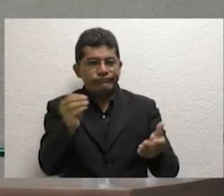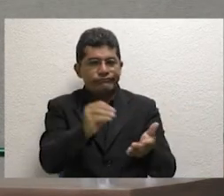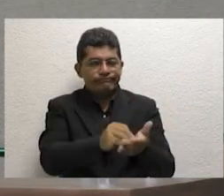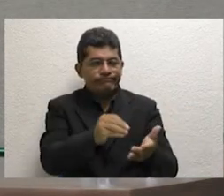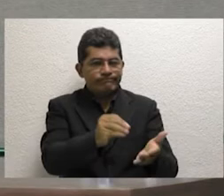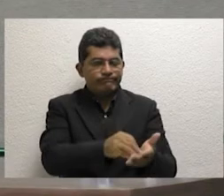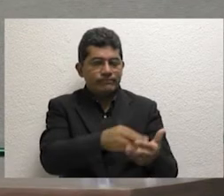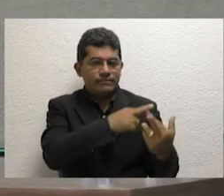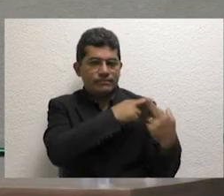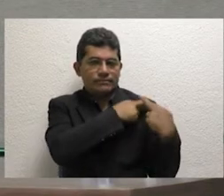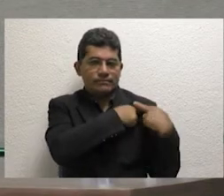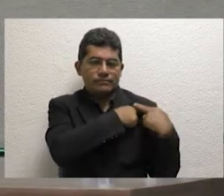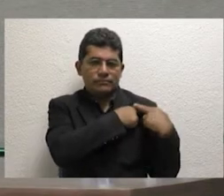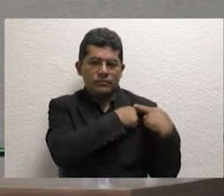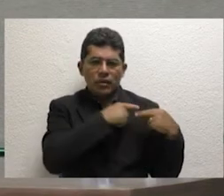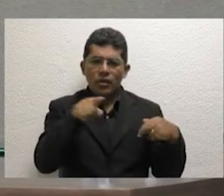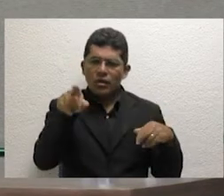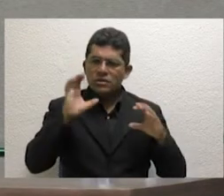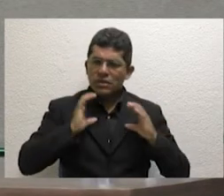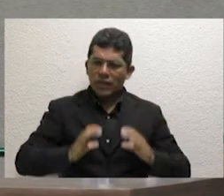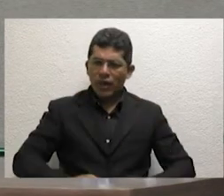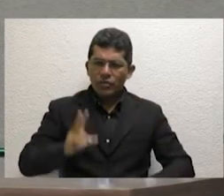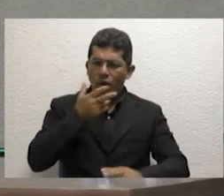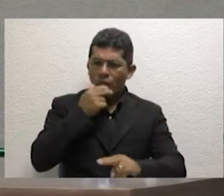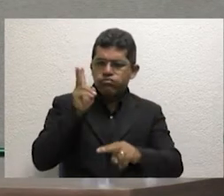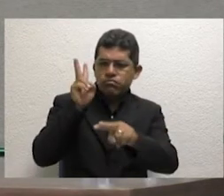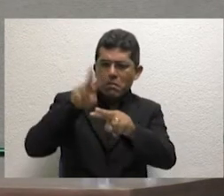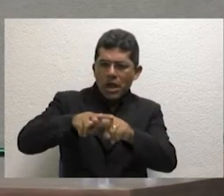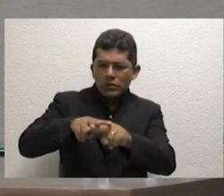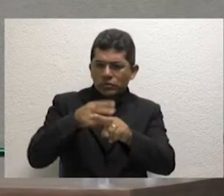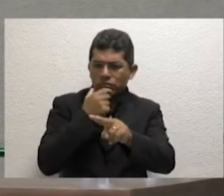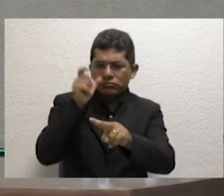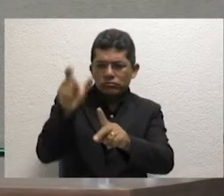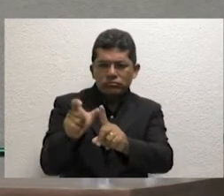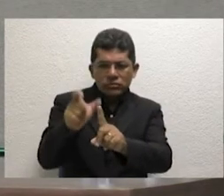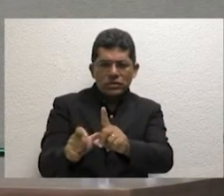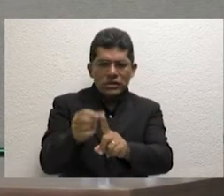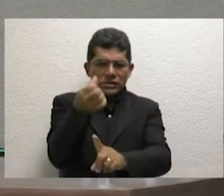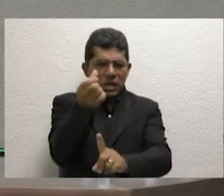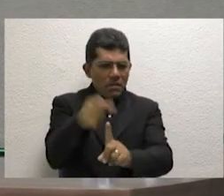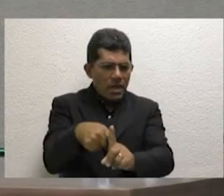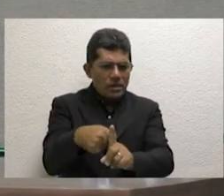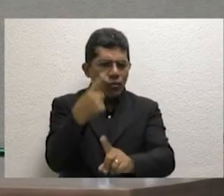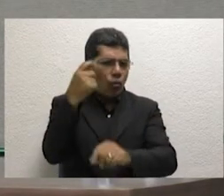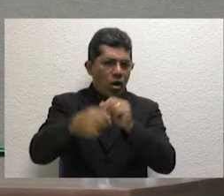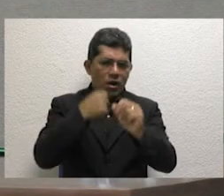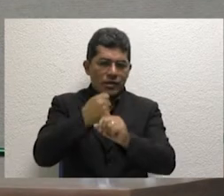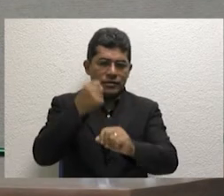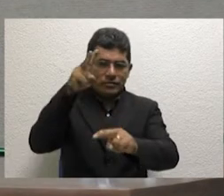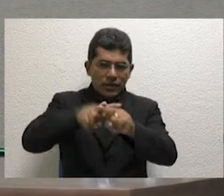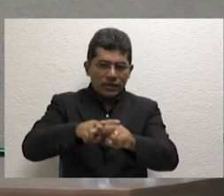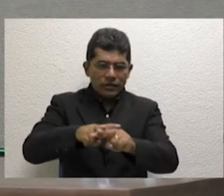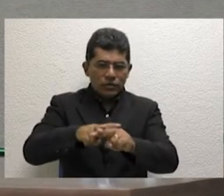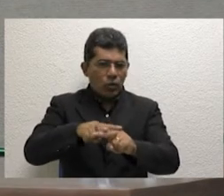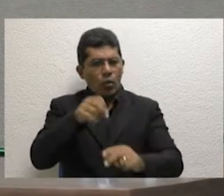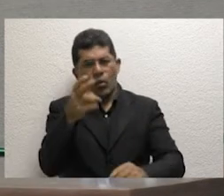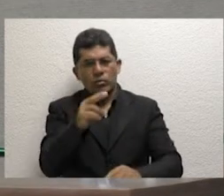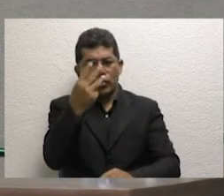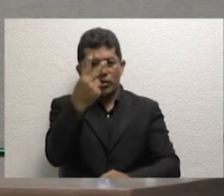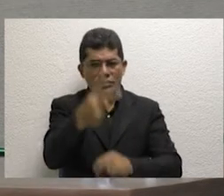Um cidadão que está preso há seis meses, há um ano, há dois anos,